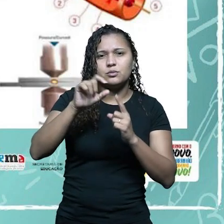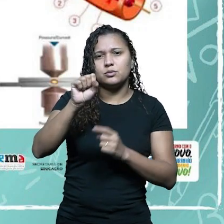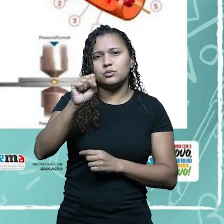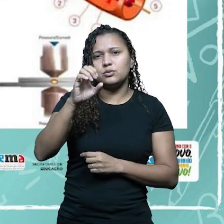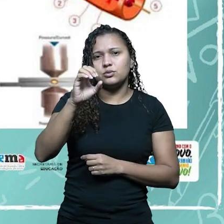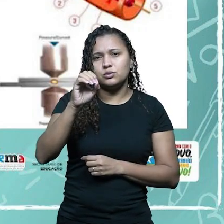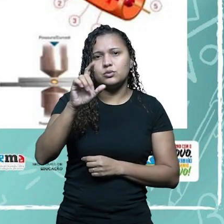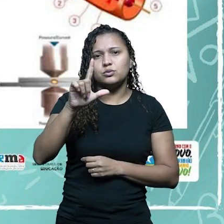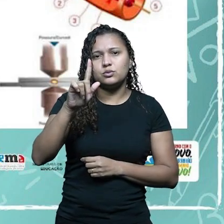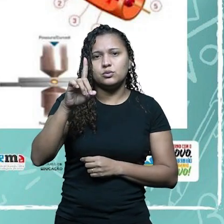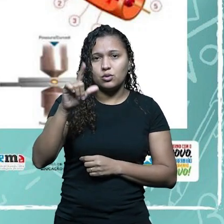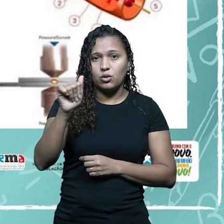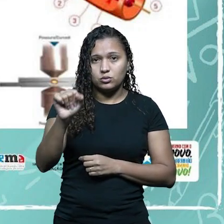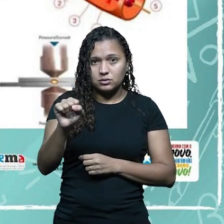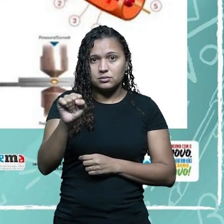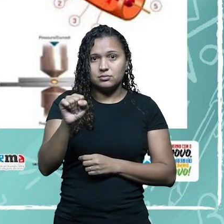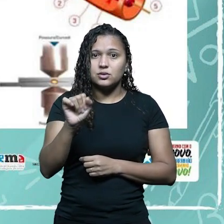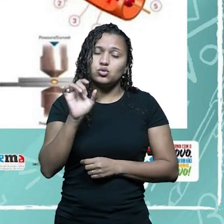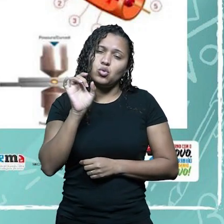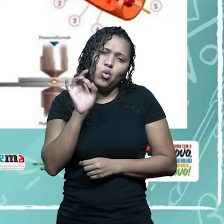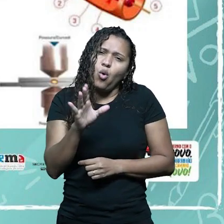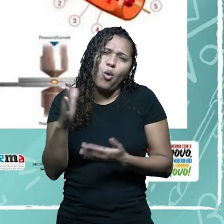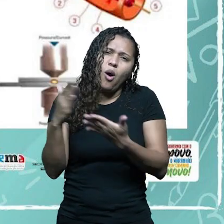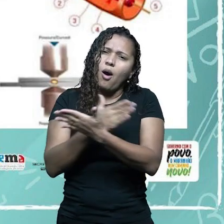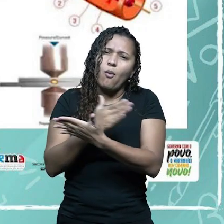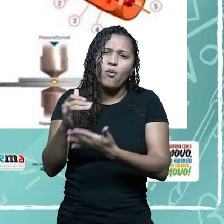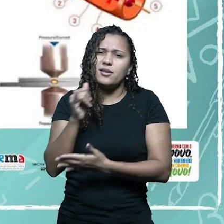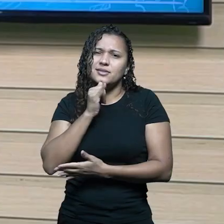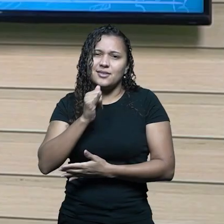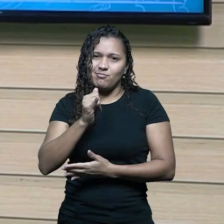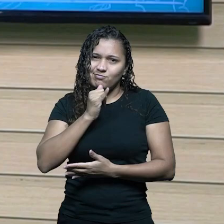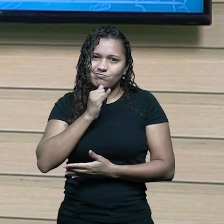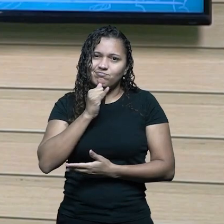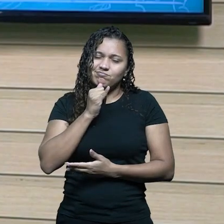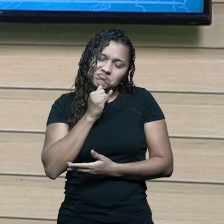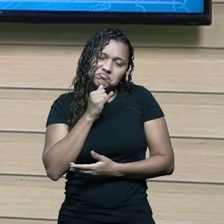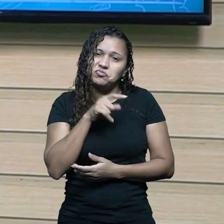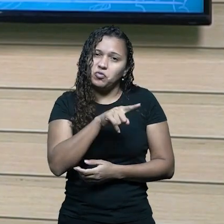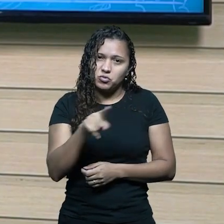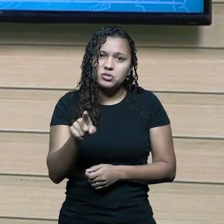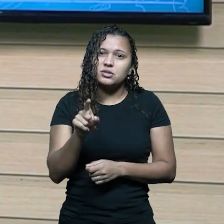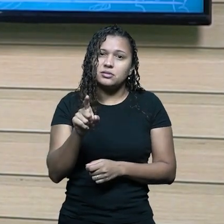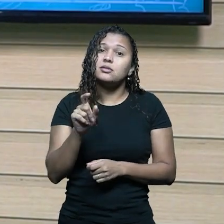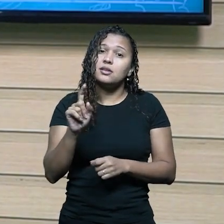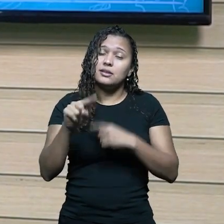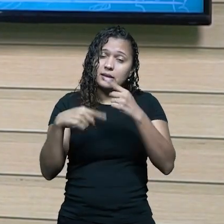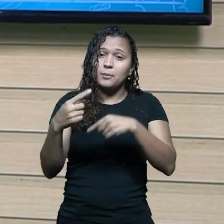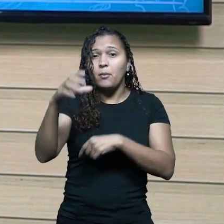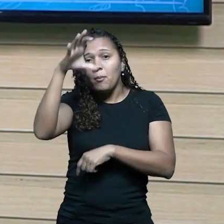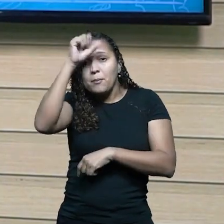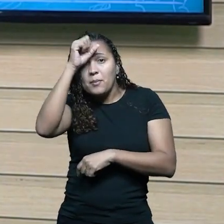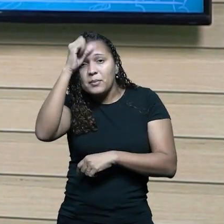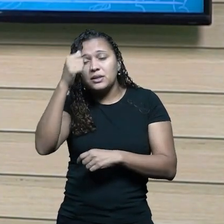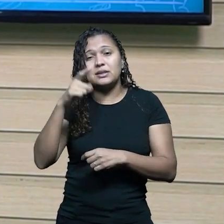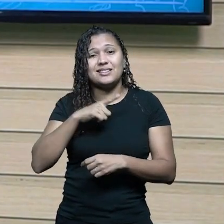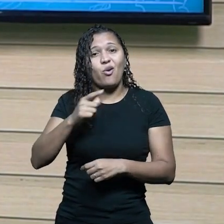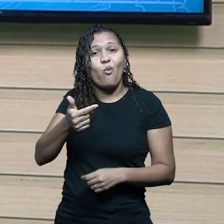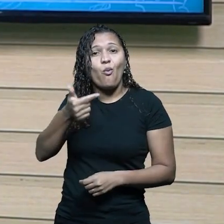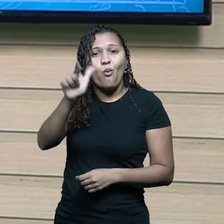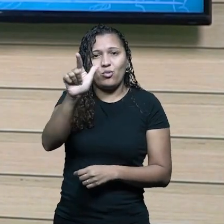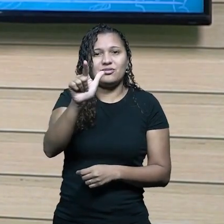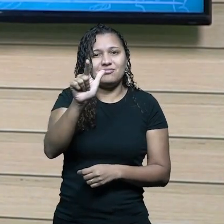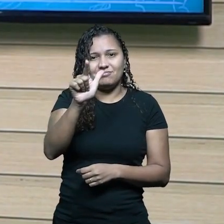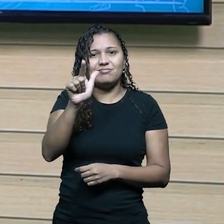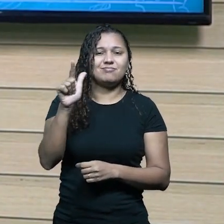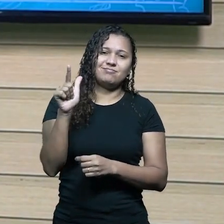tipos de soldas também, não tem apenas essas. Essas são só alguns elementos, são só alguns exemplos em que você vai